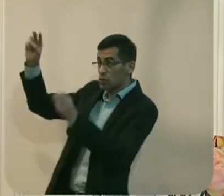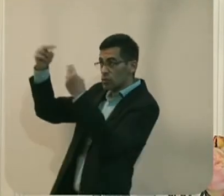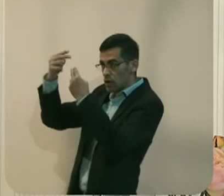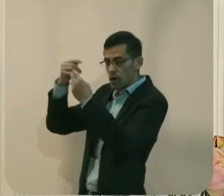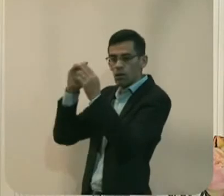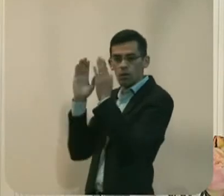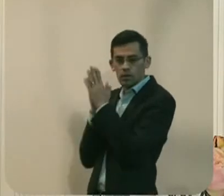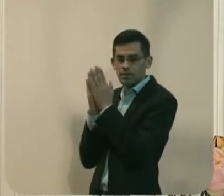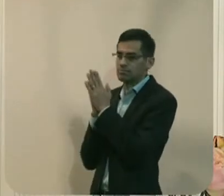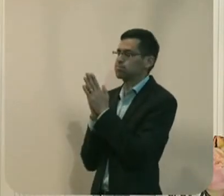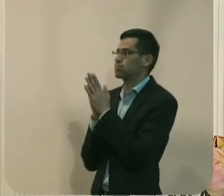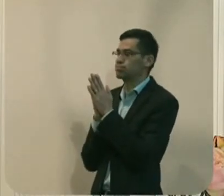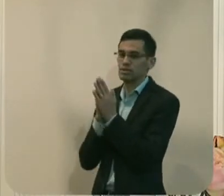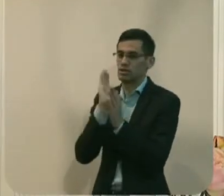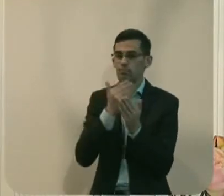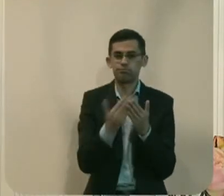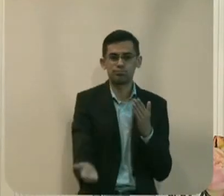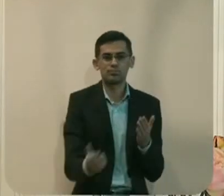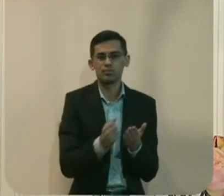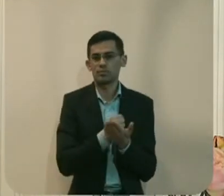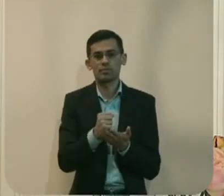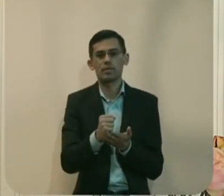oração, está lascado.